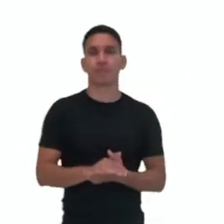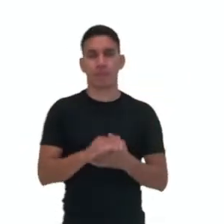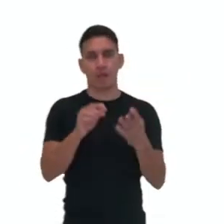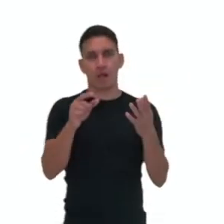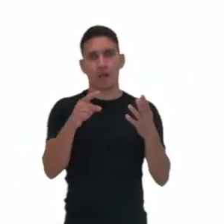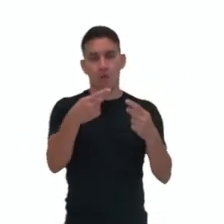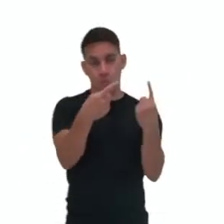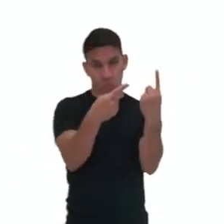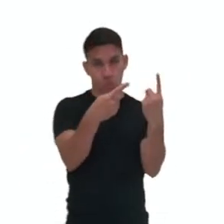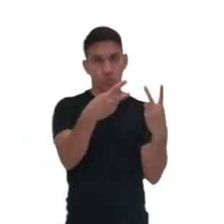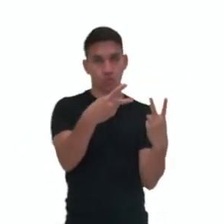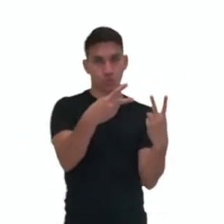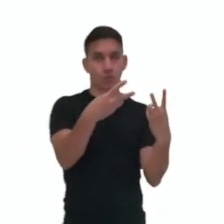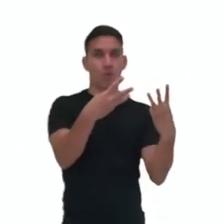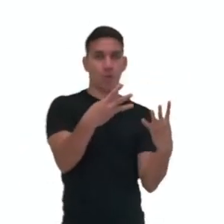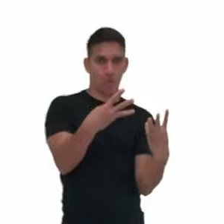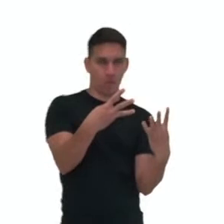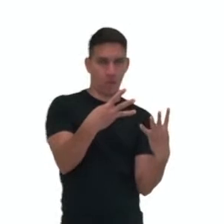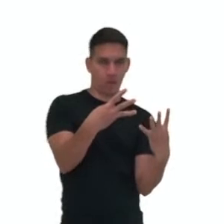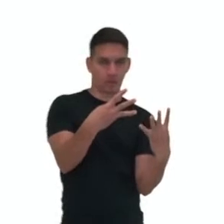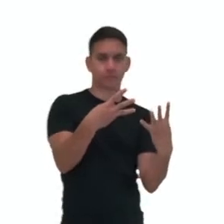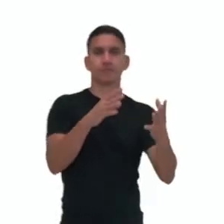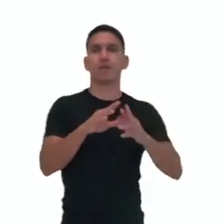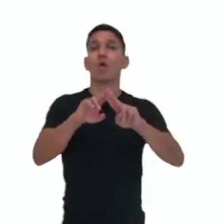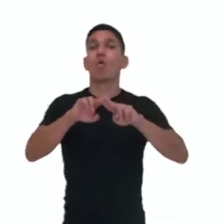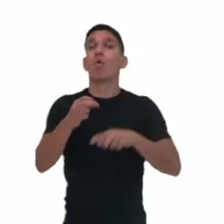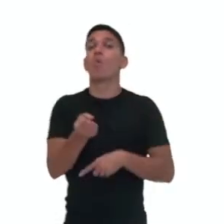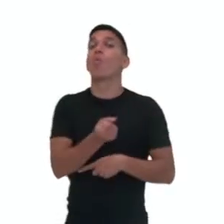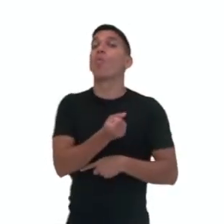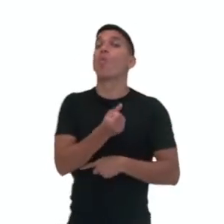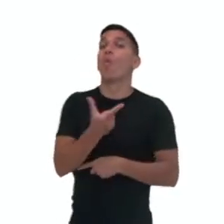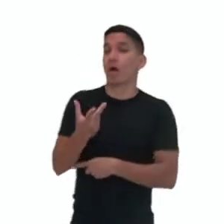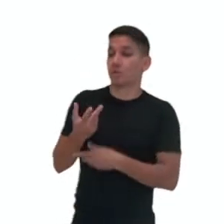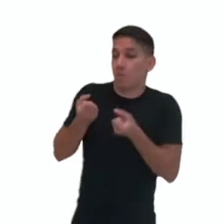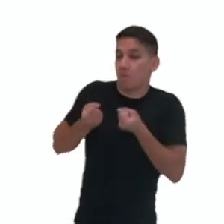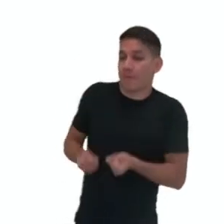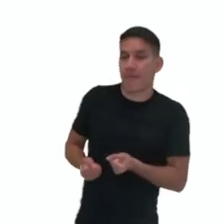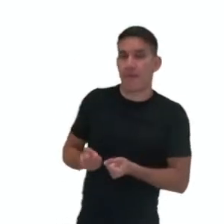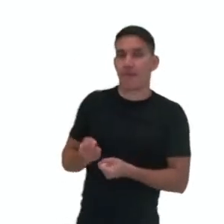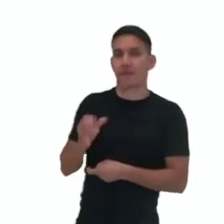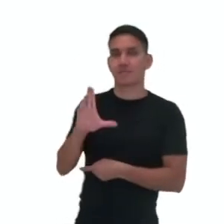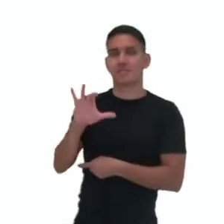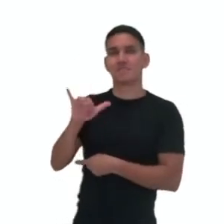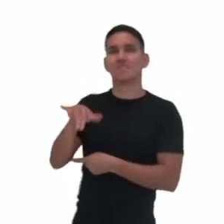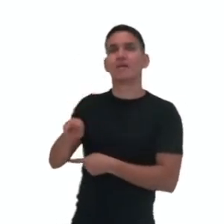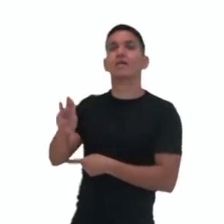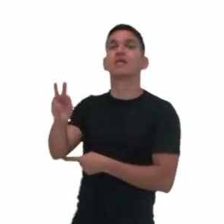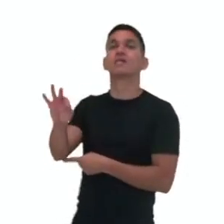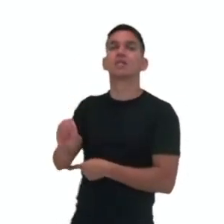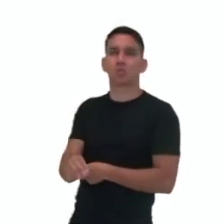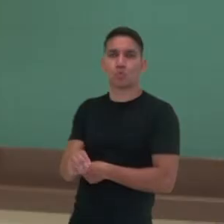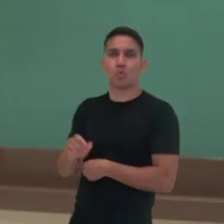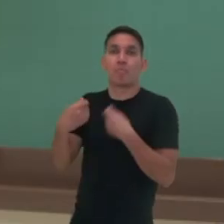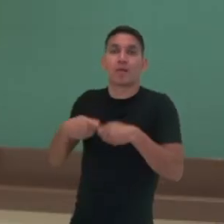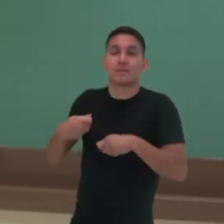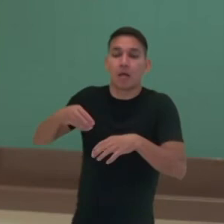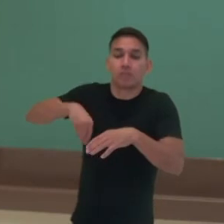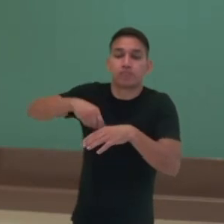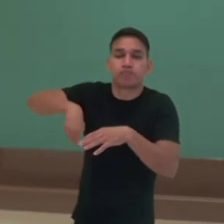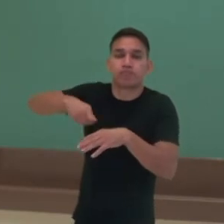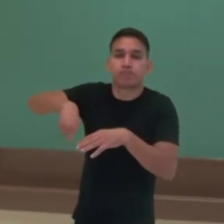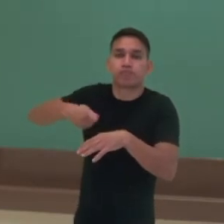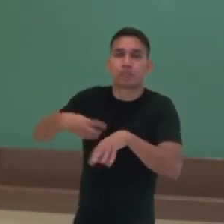respectivamente. Quantos quilogramas de cimento são necessários para realizar essa mistura? Então, essa